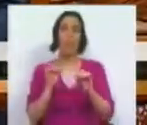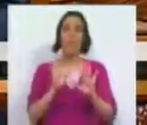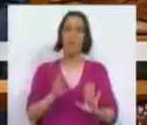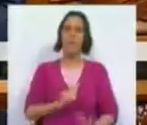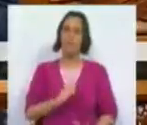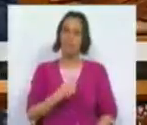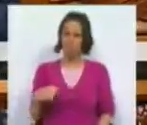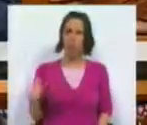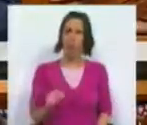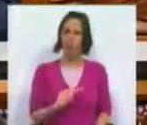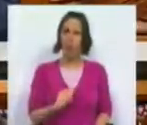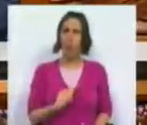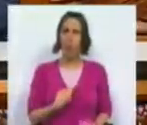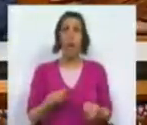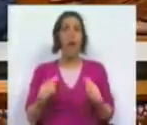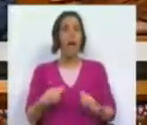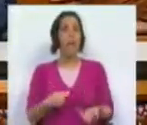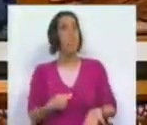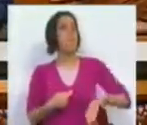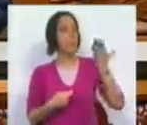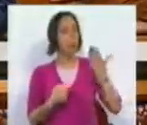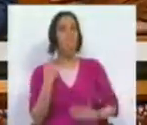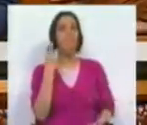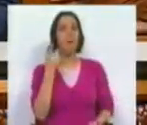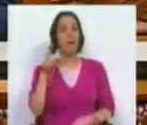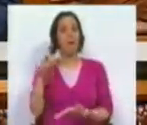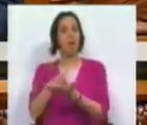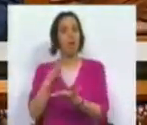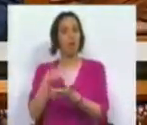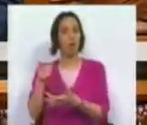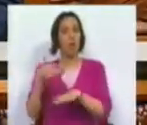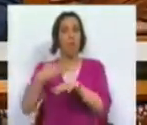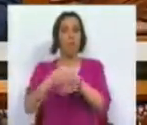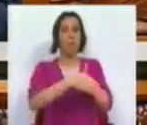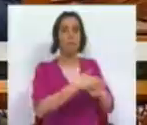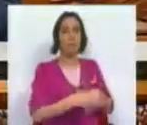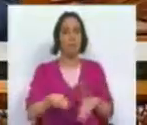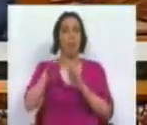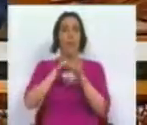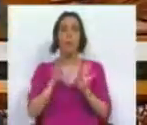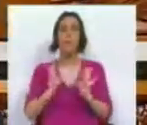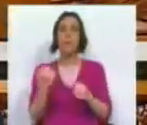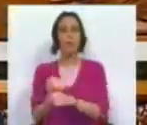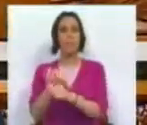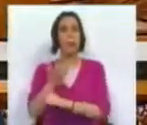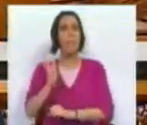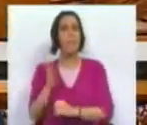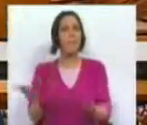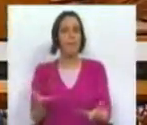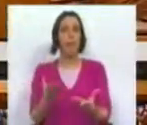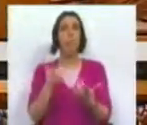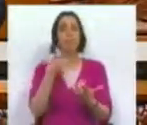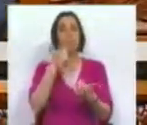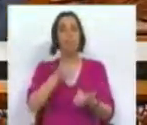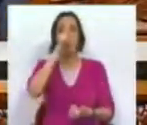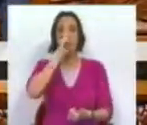deve preocupar-nos a todos. O que se gastou a mais faz falta para as escolas que ficaram fora do programa e que precisam de intervenções. Como